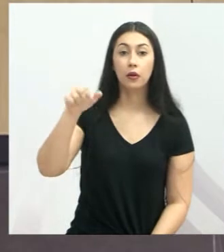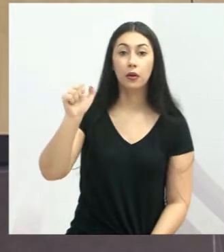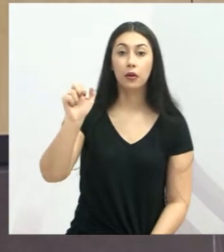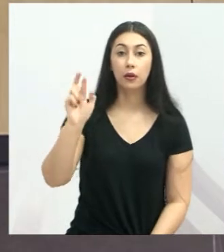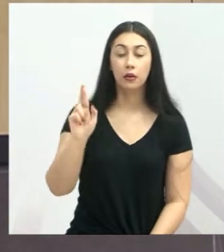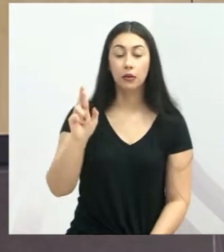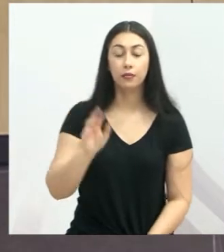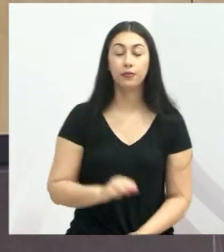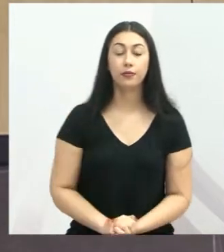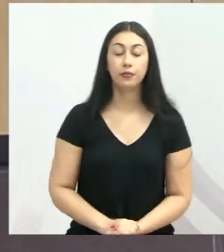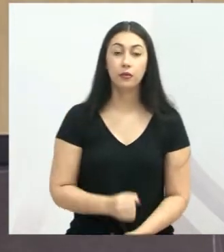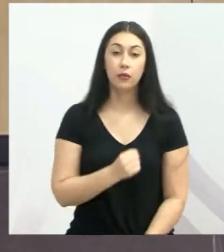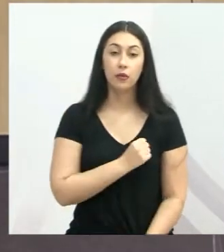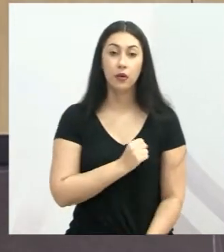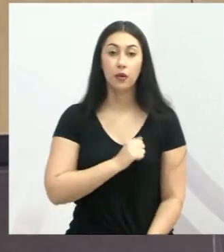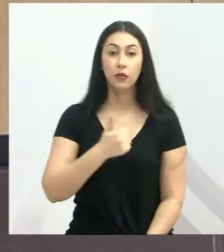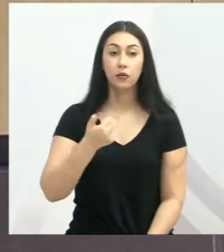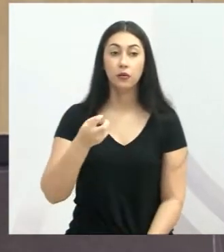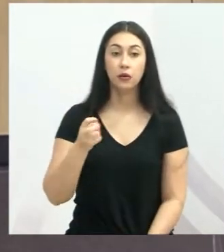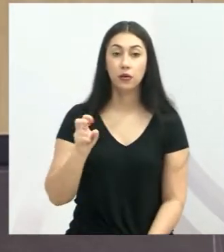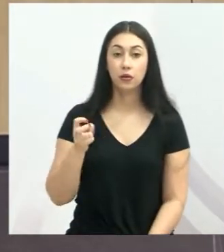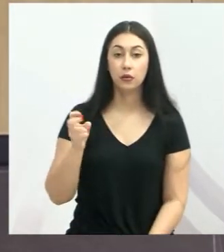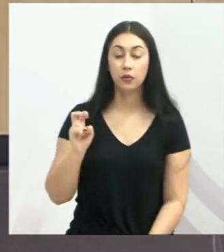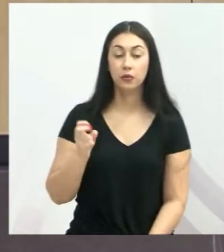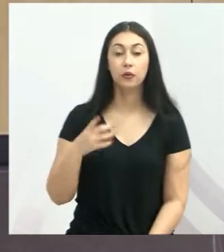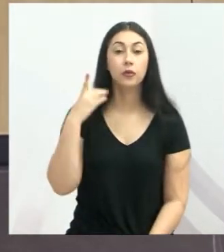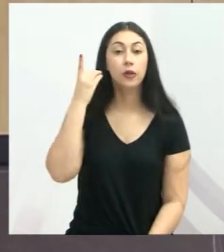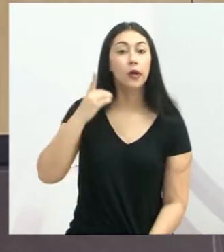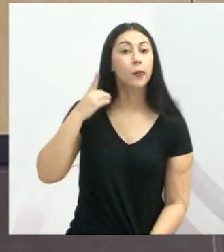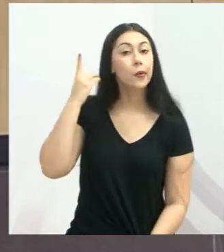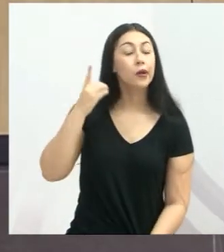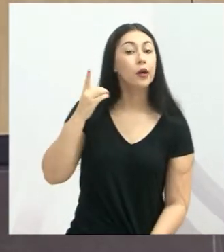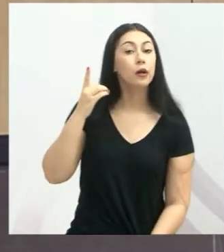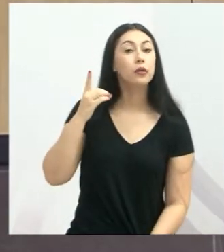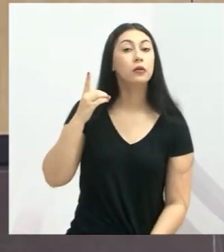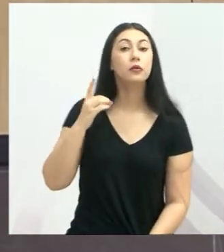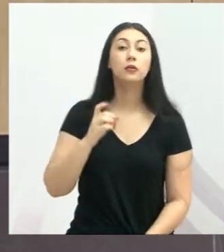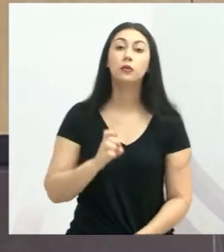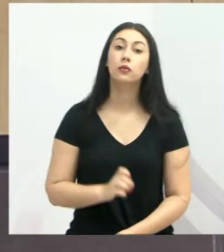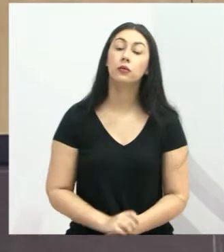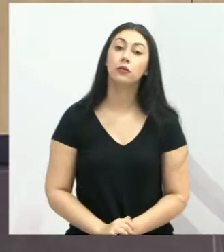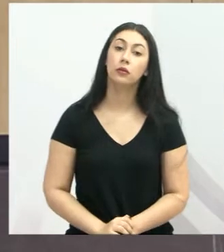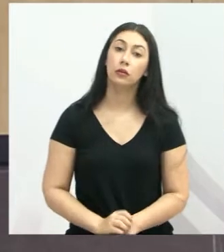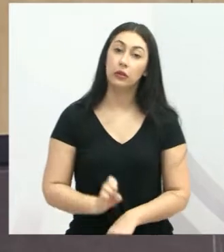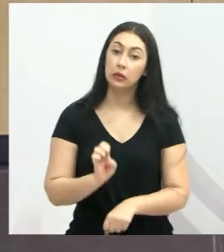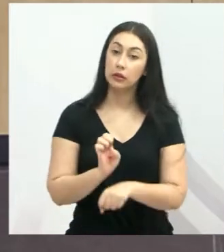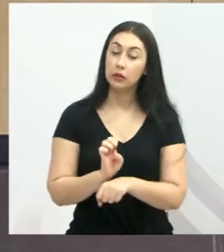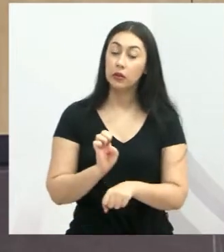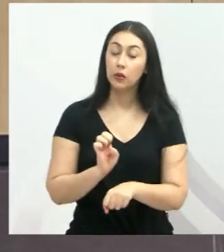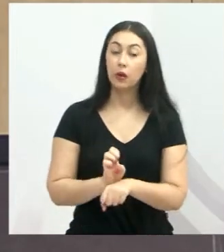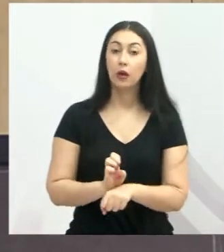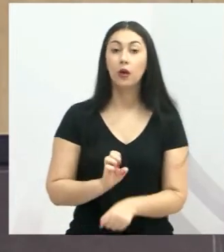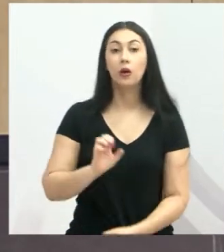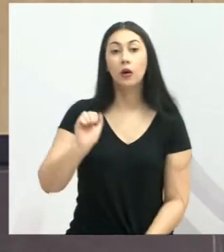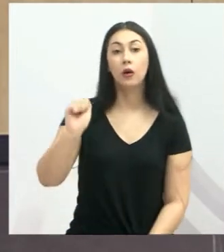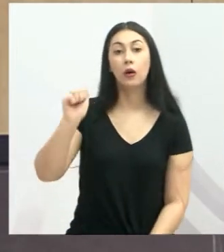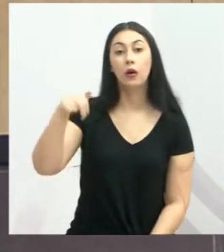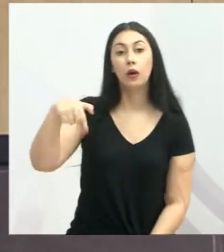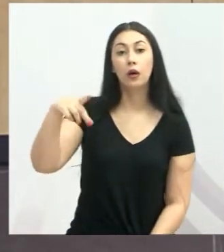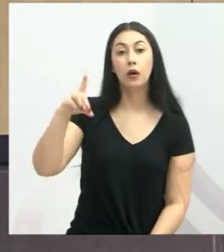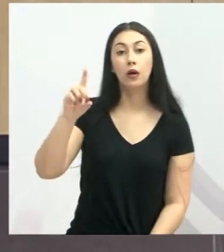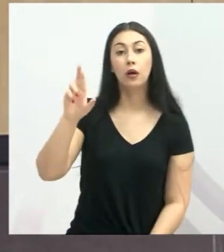Requerimento 155, ao deputado estadual André do Prado, solicitando a destinação de